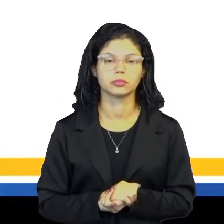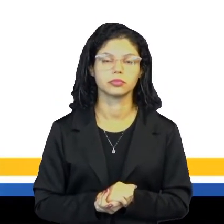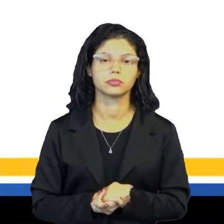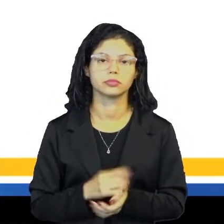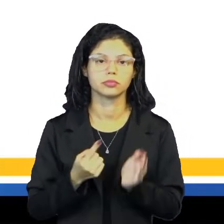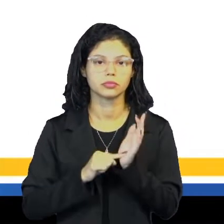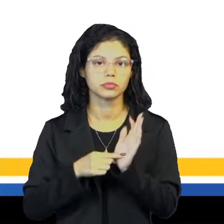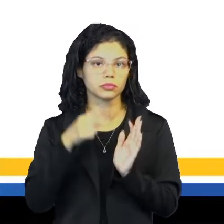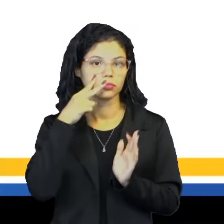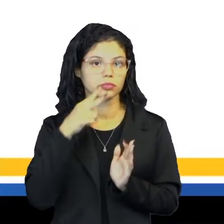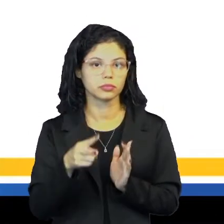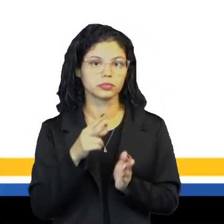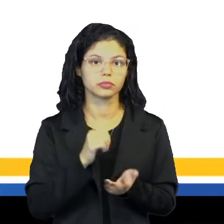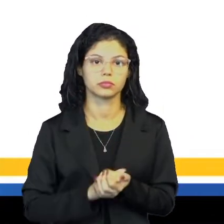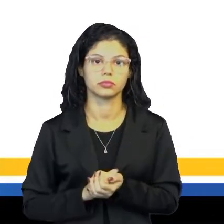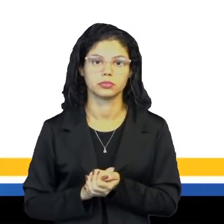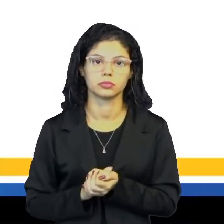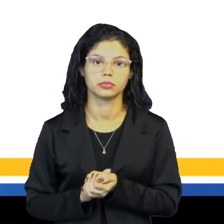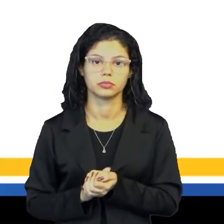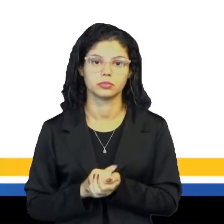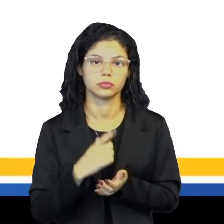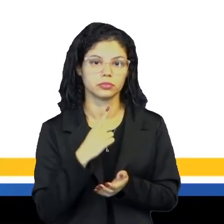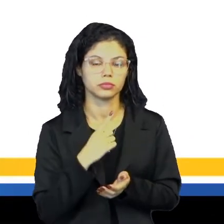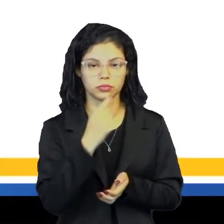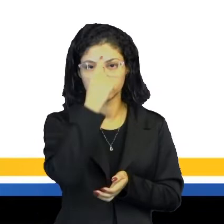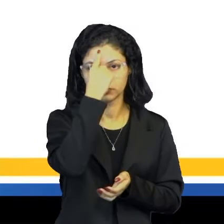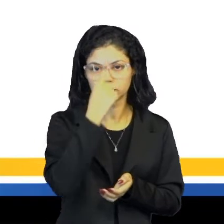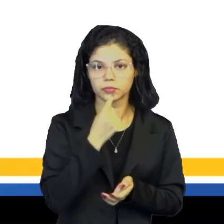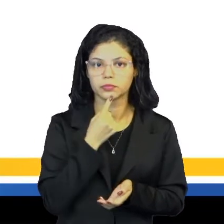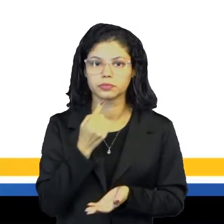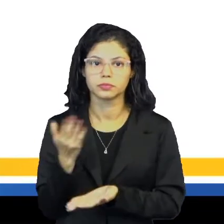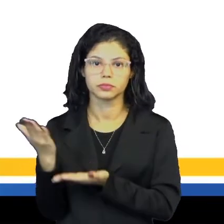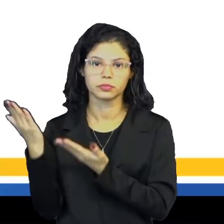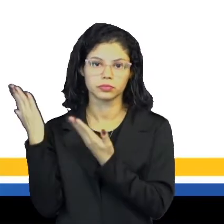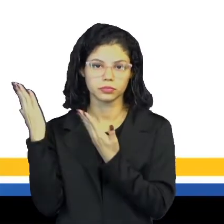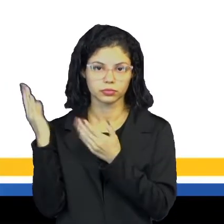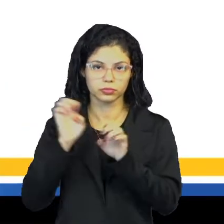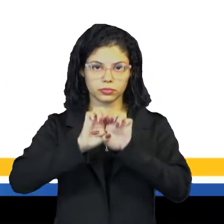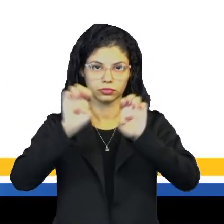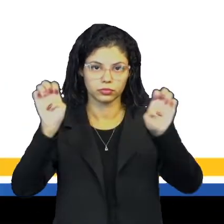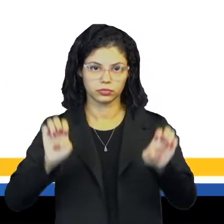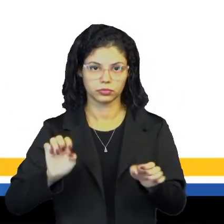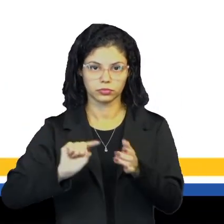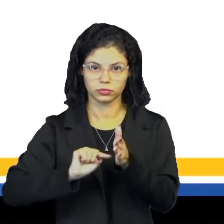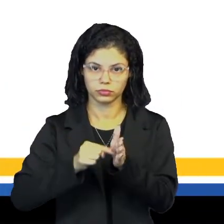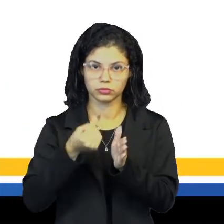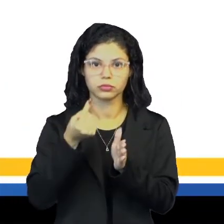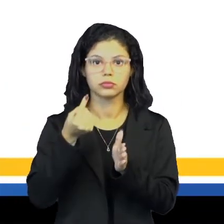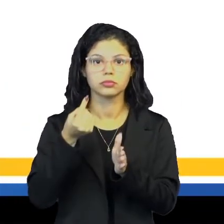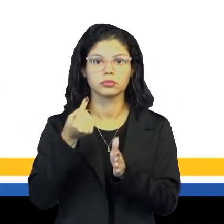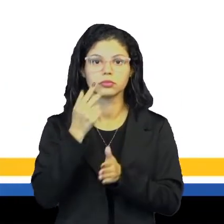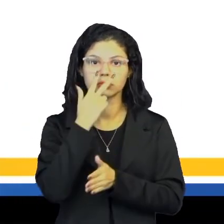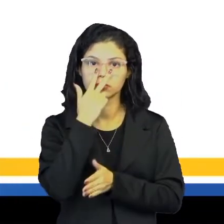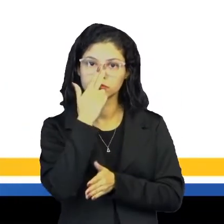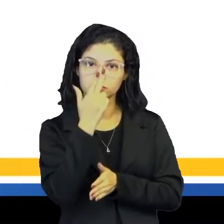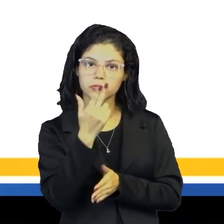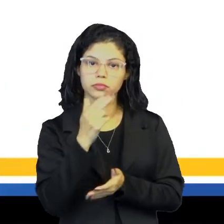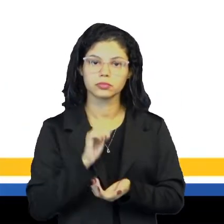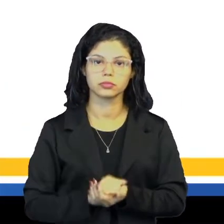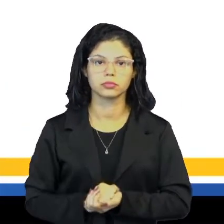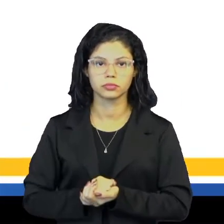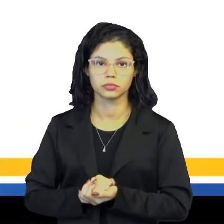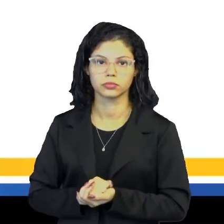Do ponto de vista arquitetônico, a gente tem aí uma imagem. A estrutura dos primeiros teatros era parecida.